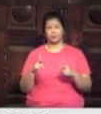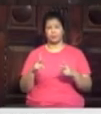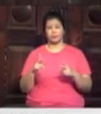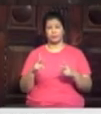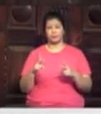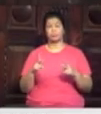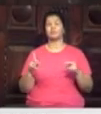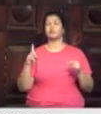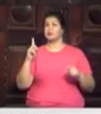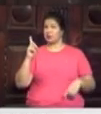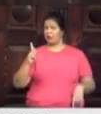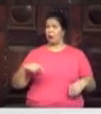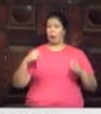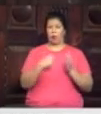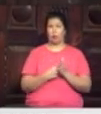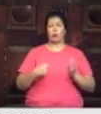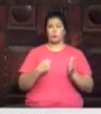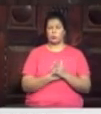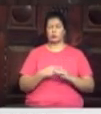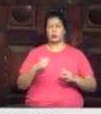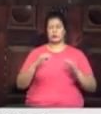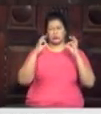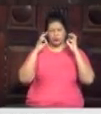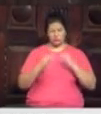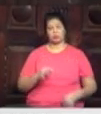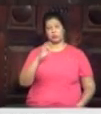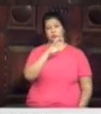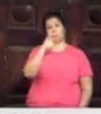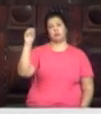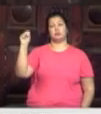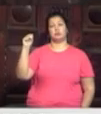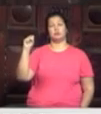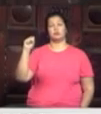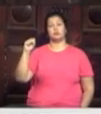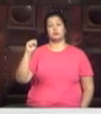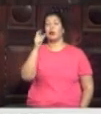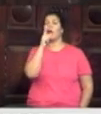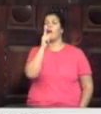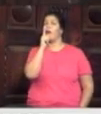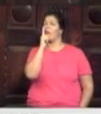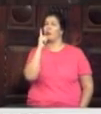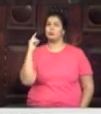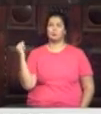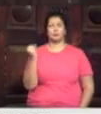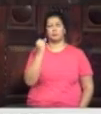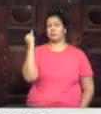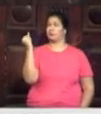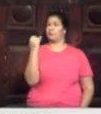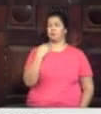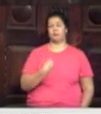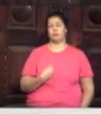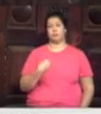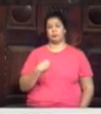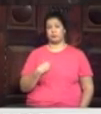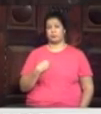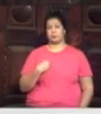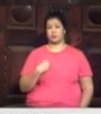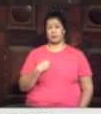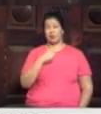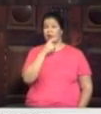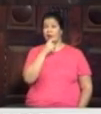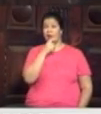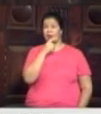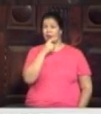E é uma luta que há de ser vitoriosa. A água é essencial à vida. A água não pode